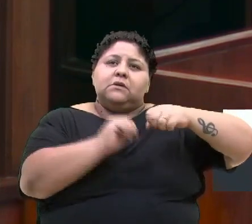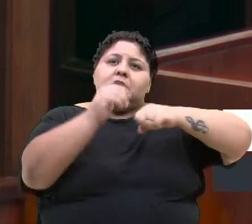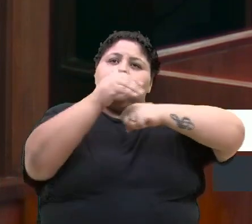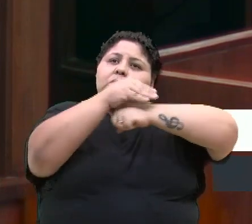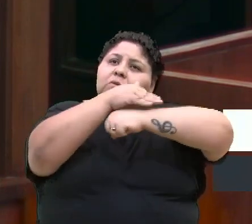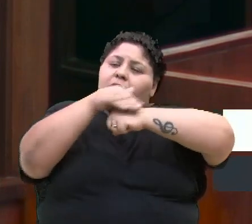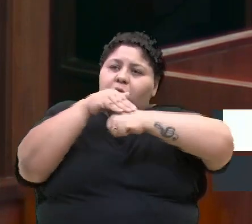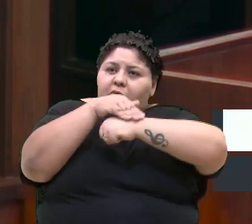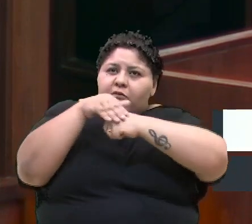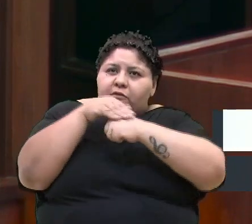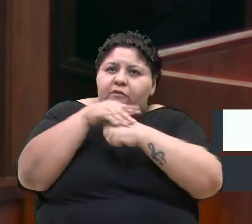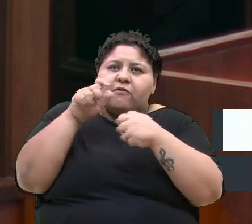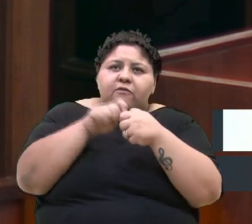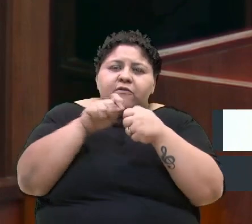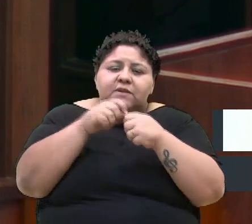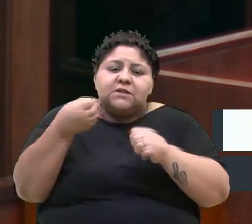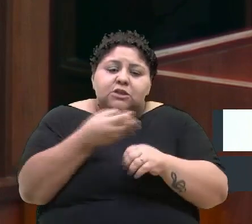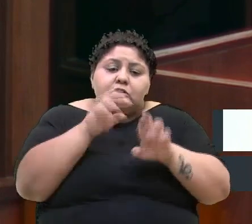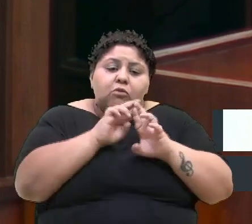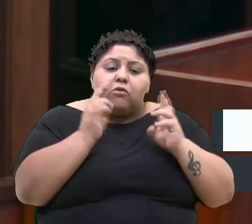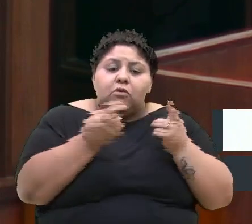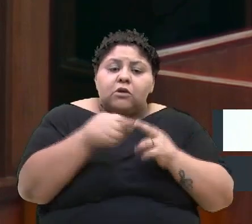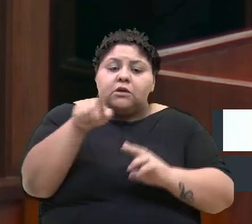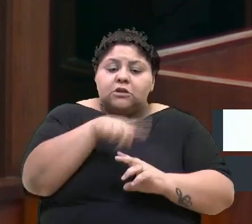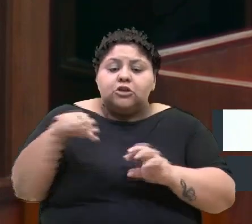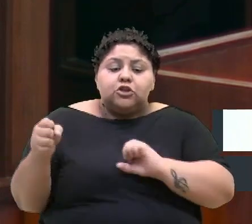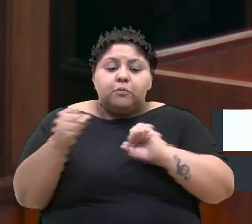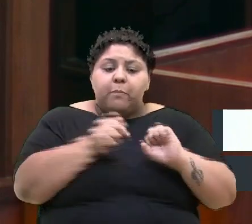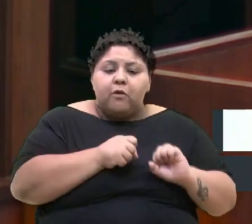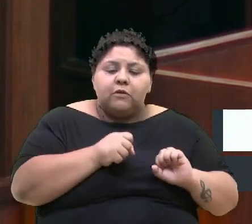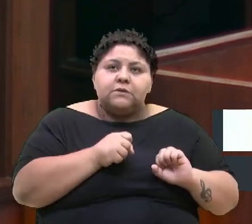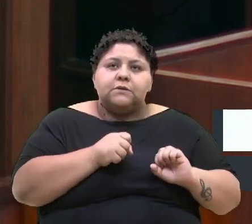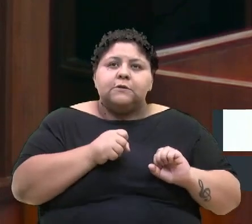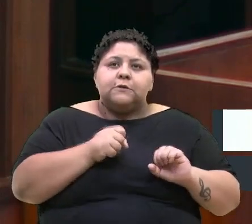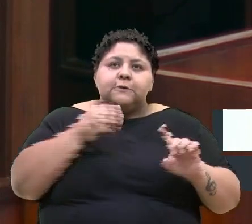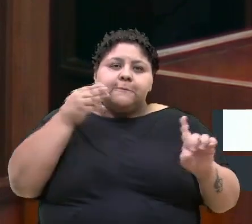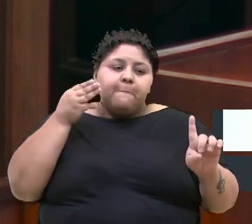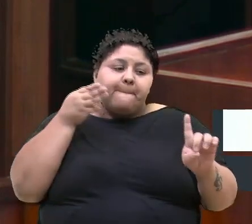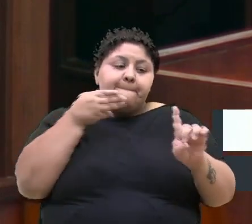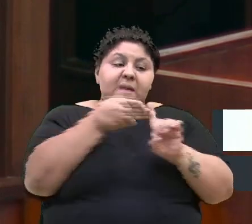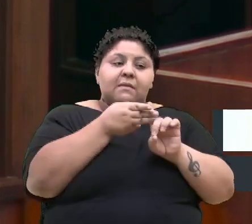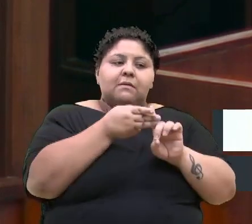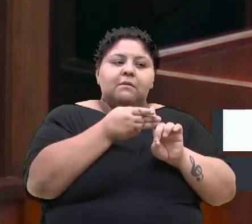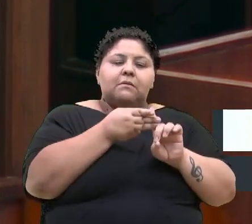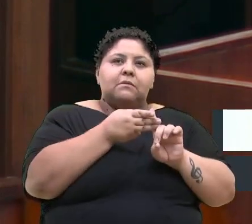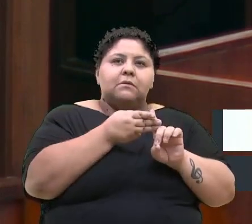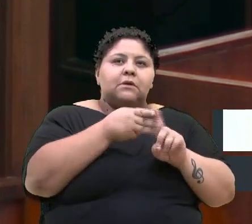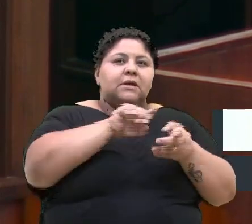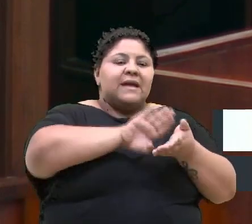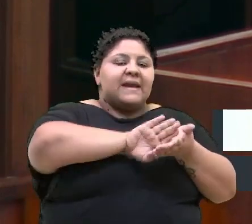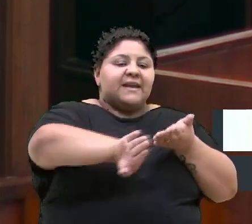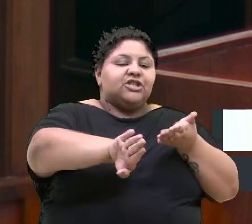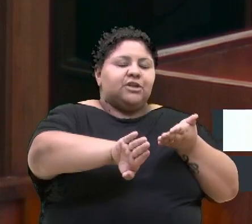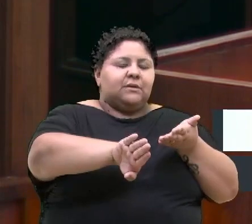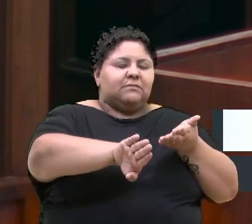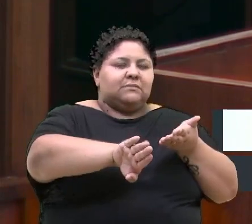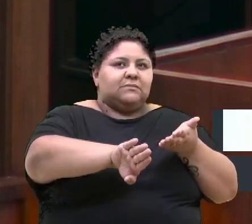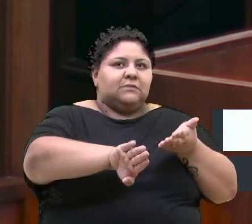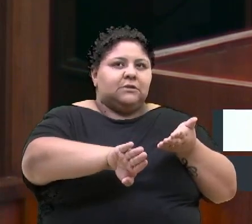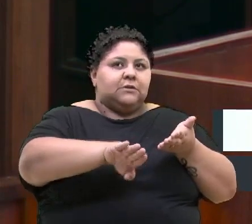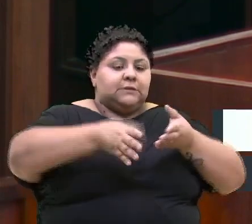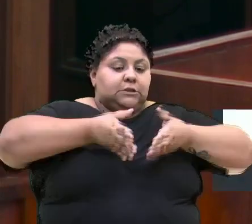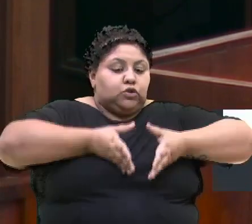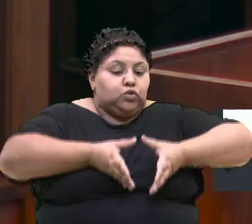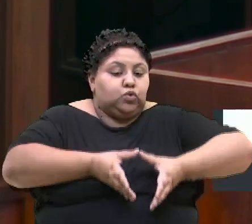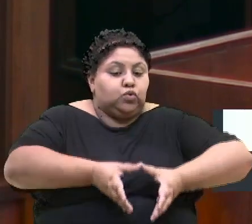conversar, aí fazer nova reunião, talvez, para que nós possa traçar metas, para que nós possa retirar essa